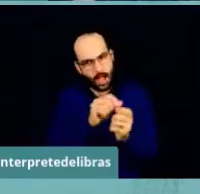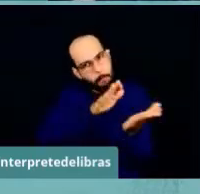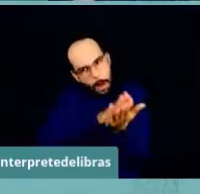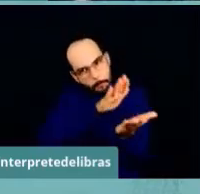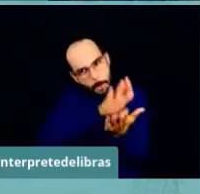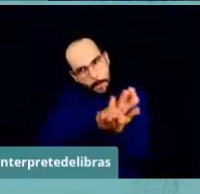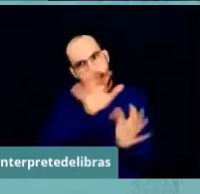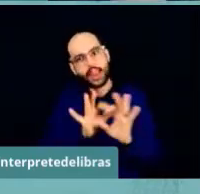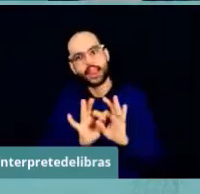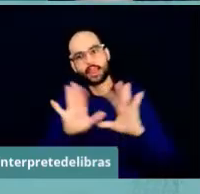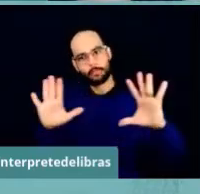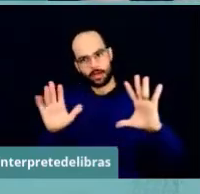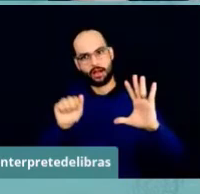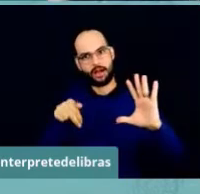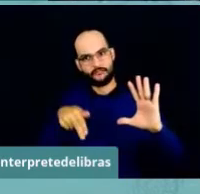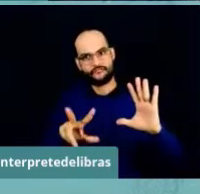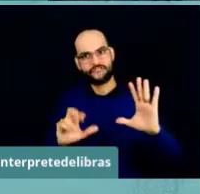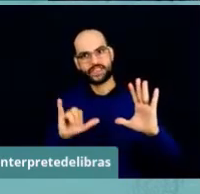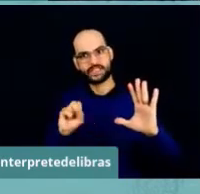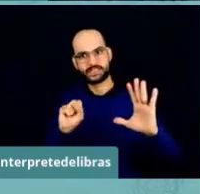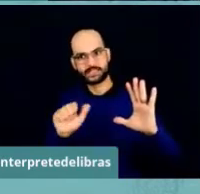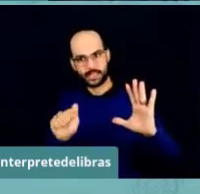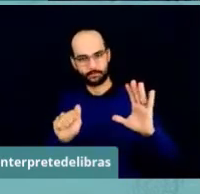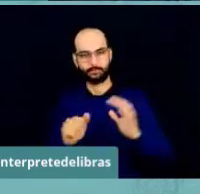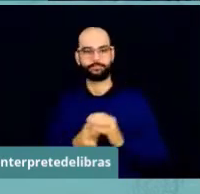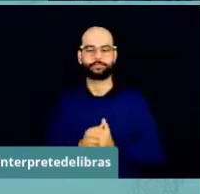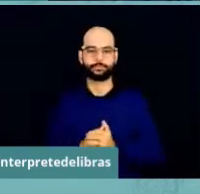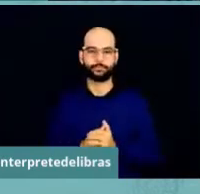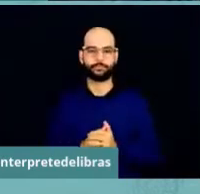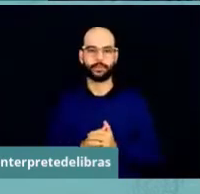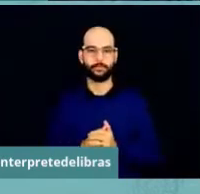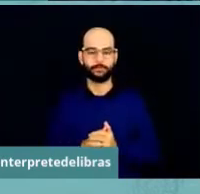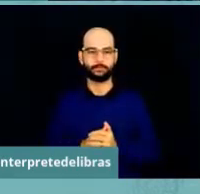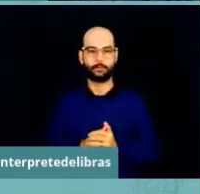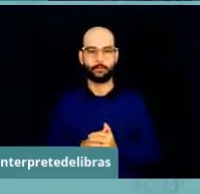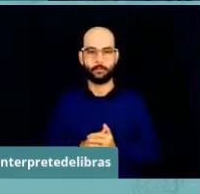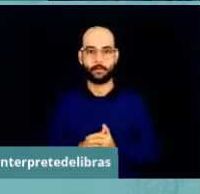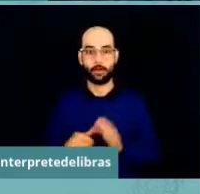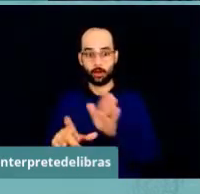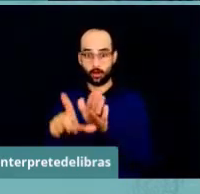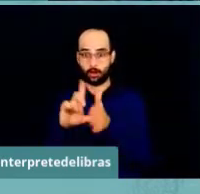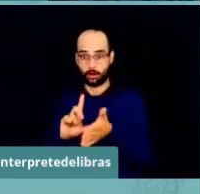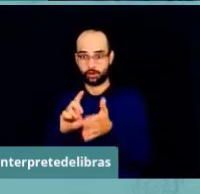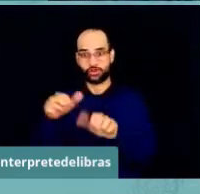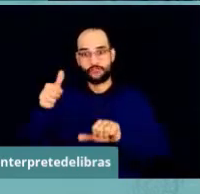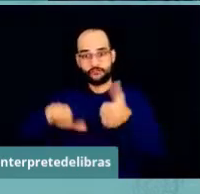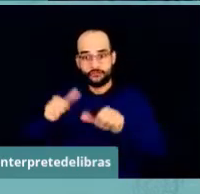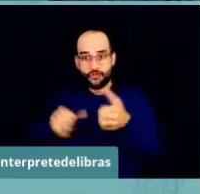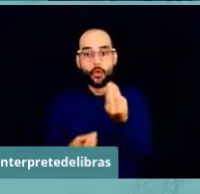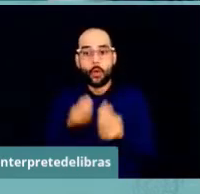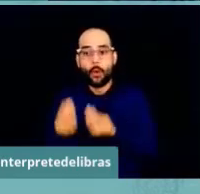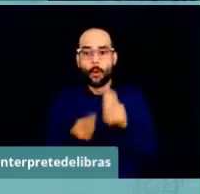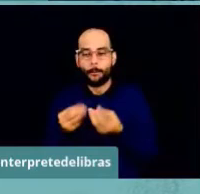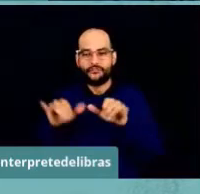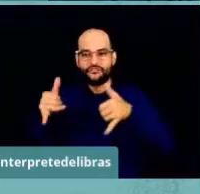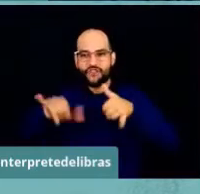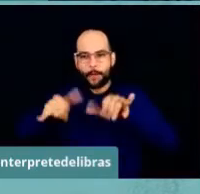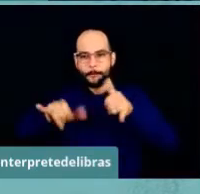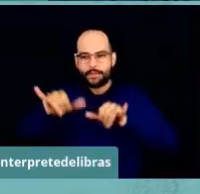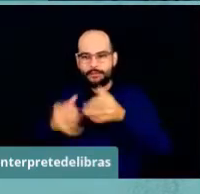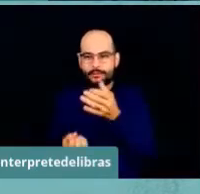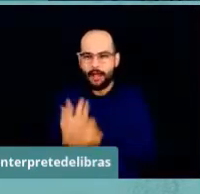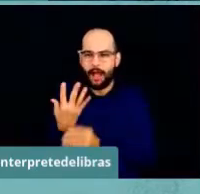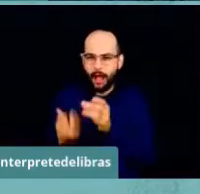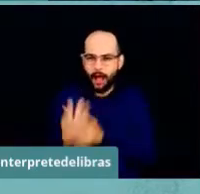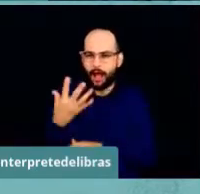Então, antes de chegar na parte da fabricação e distribuição, eu vou falar um pouquinho aqui mais específico de como está